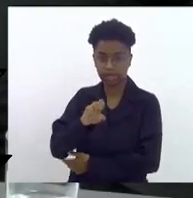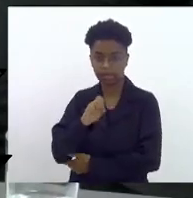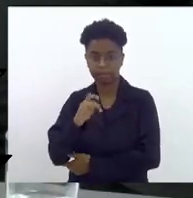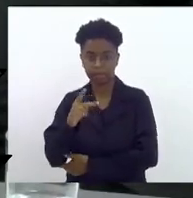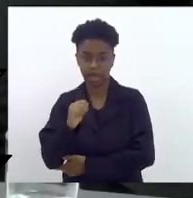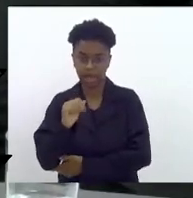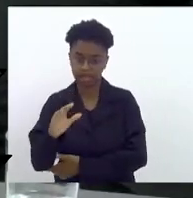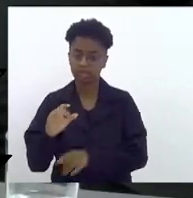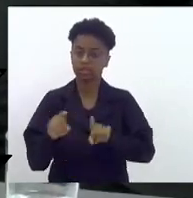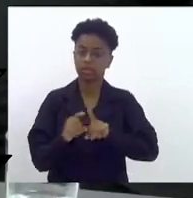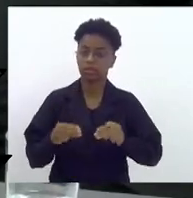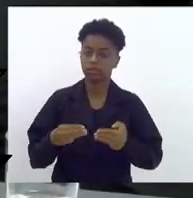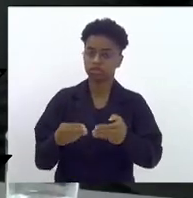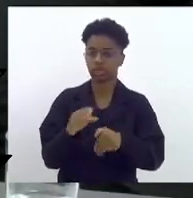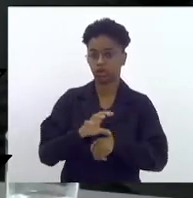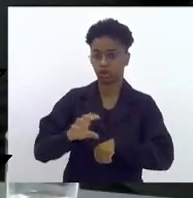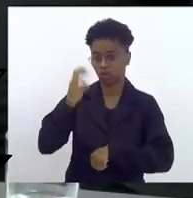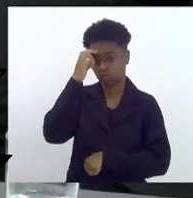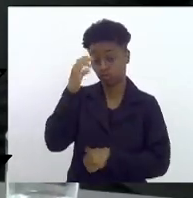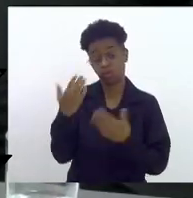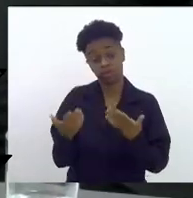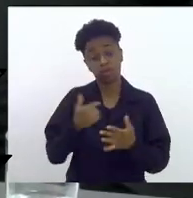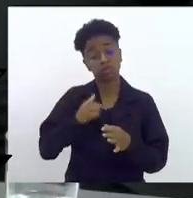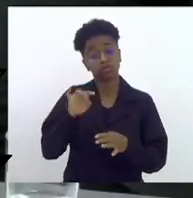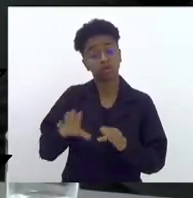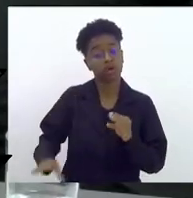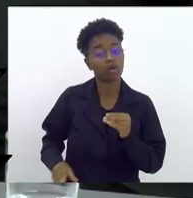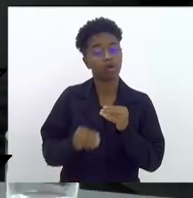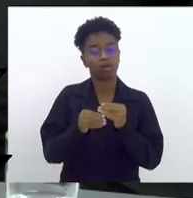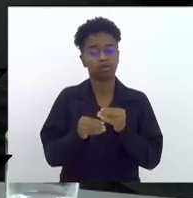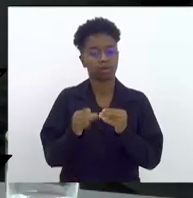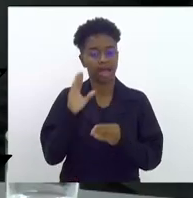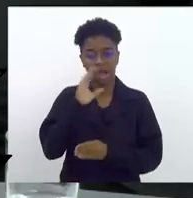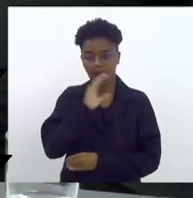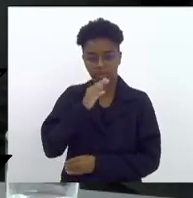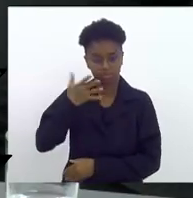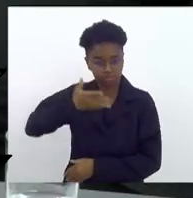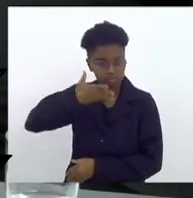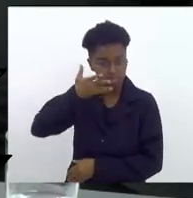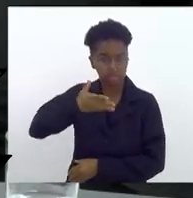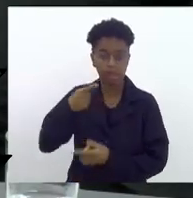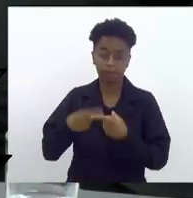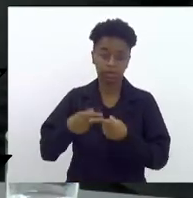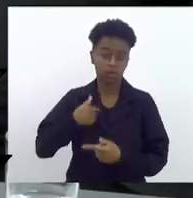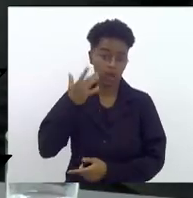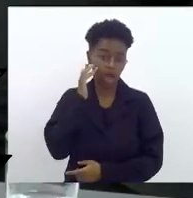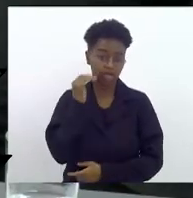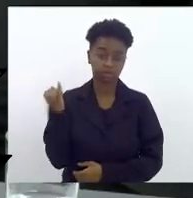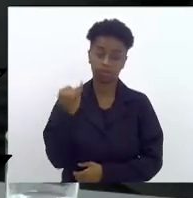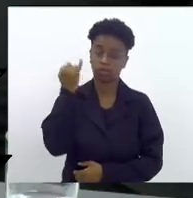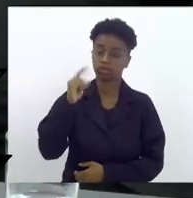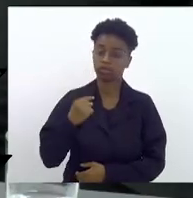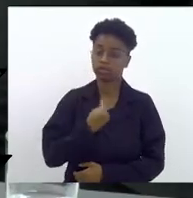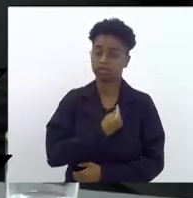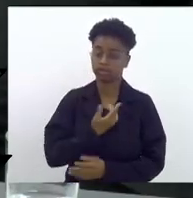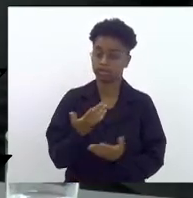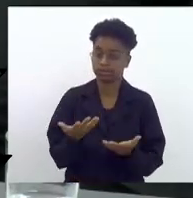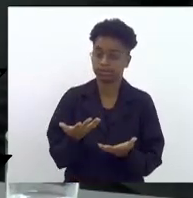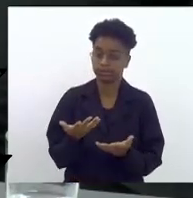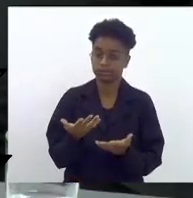da cultura Enfim então queria só a aqui essa breve fala que eu acho que é importante a gente